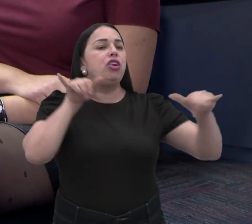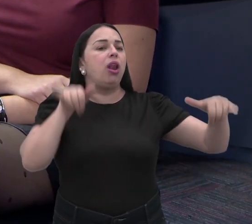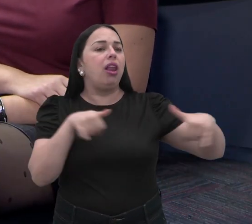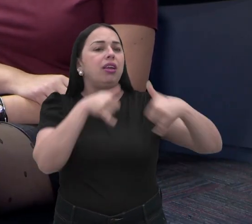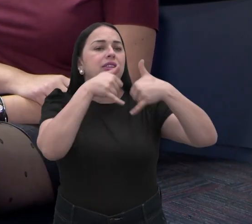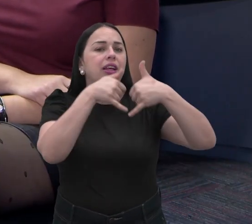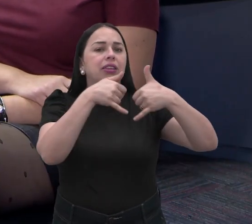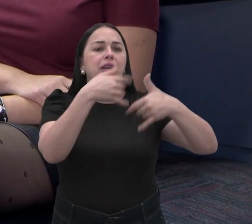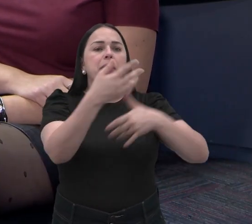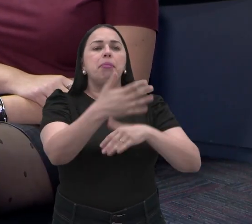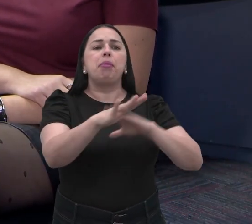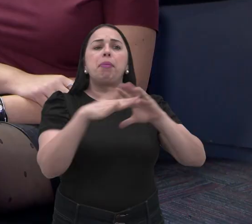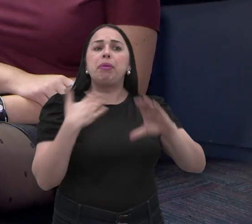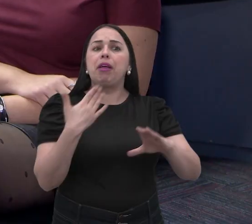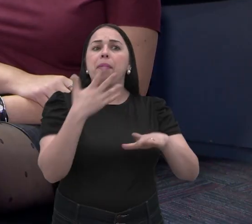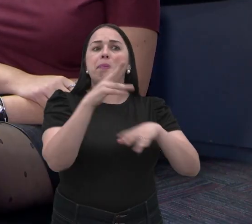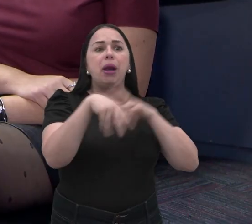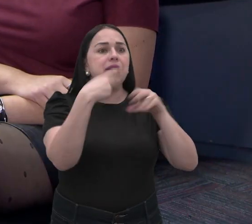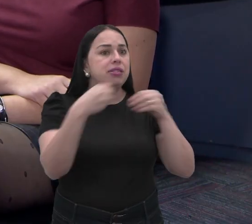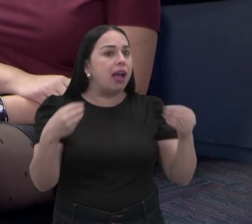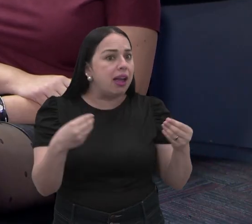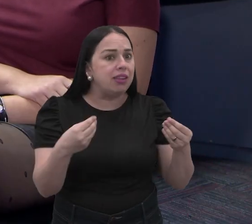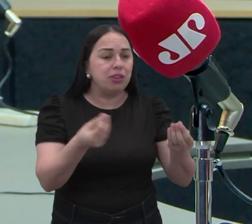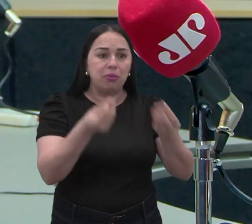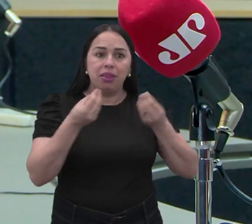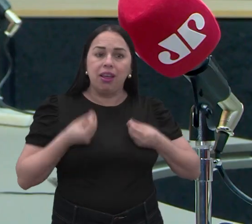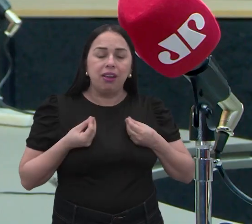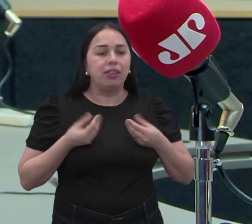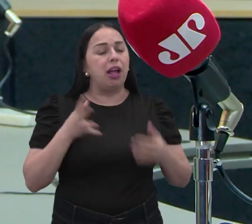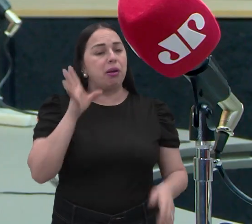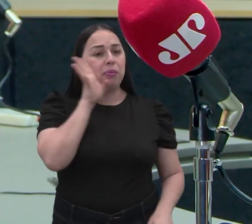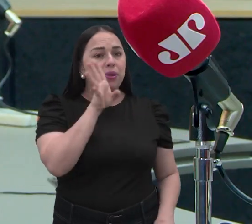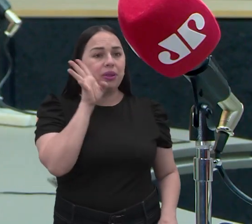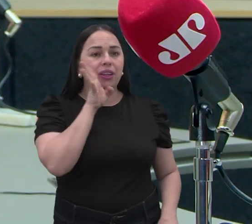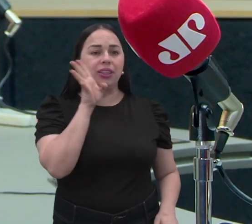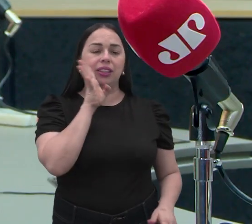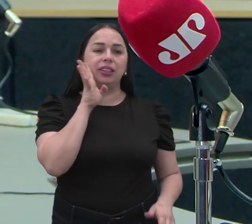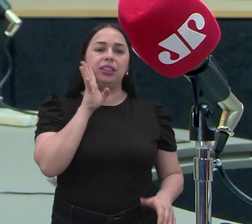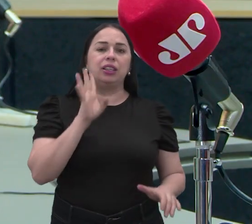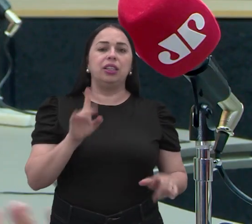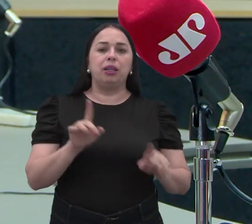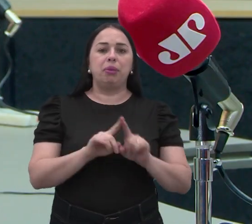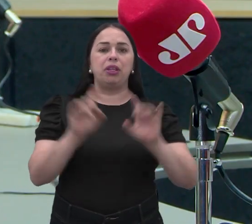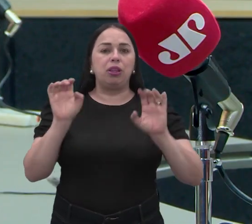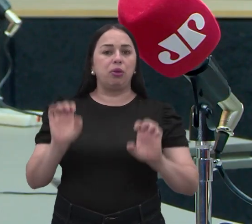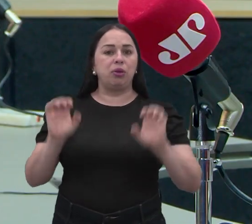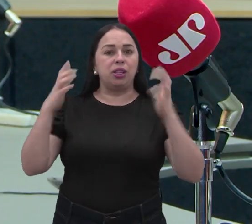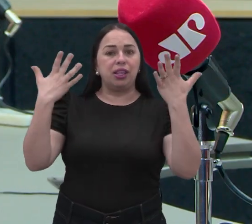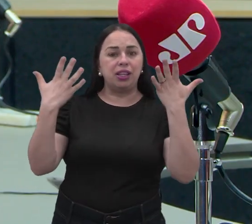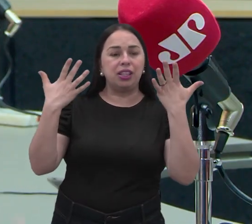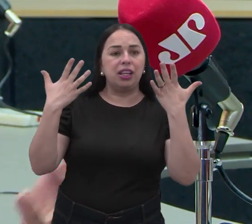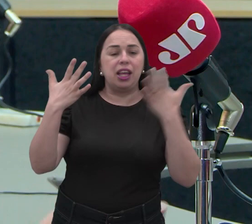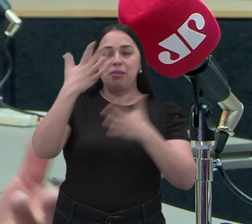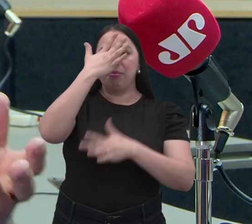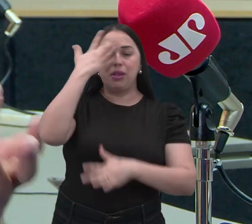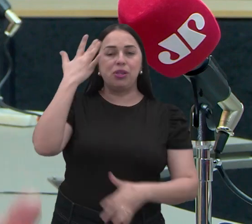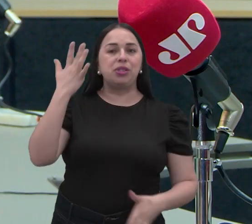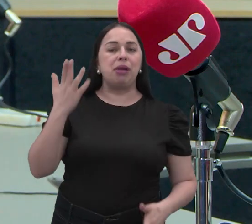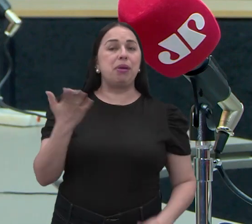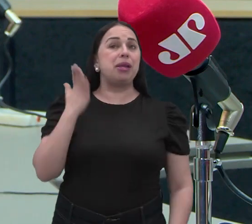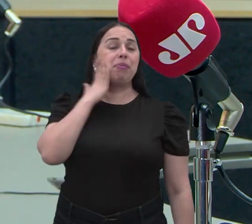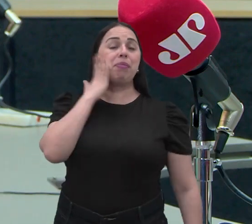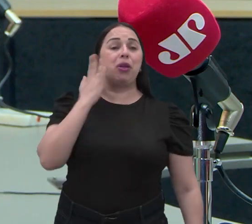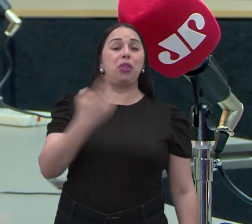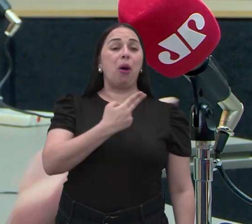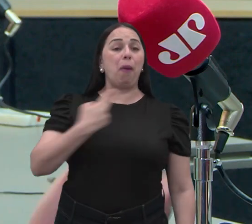ligar para a rádio, de ter... Sim, isso era uma coisa muito legal, uma coisa muito bacana, de ter um evento, por exemplo, e as pessoas te reconhecerem